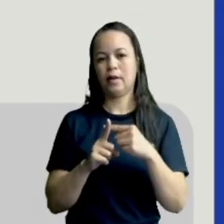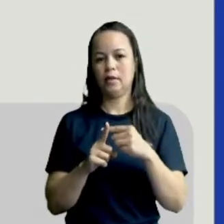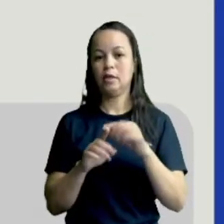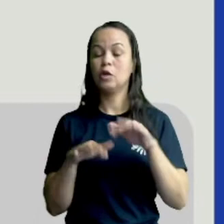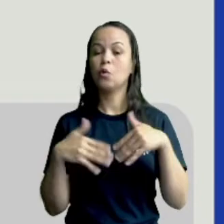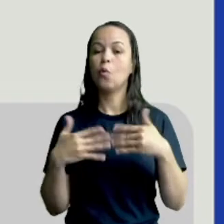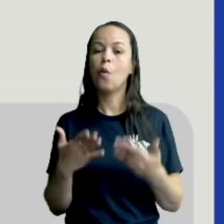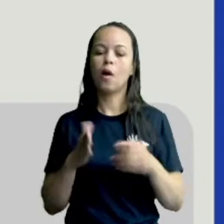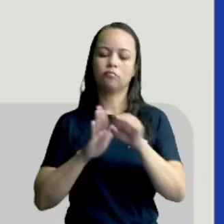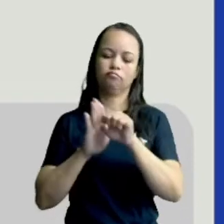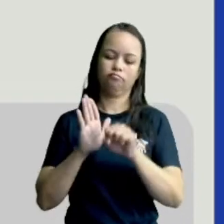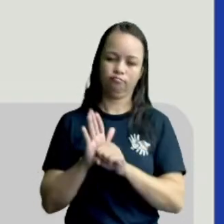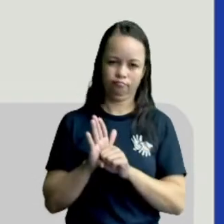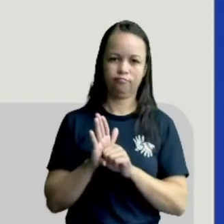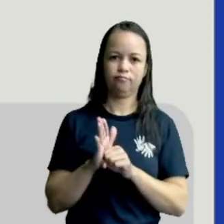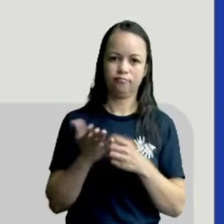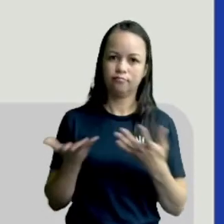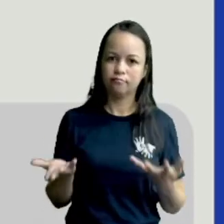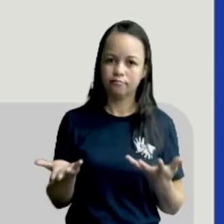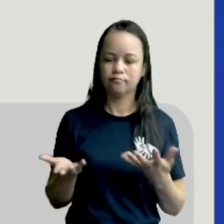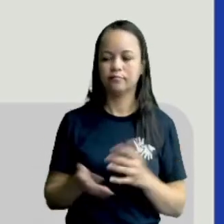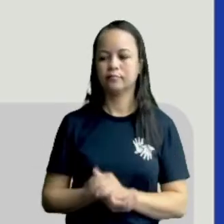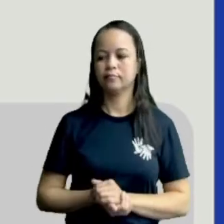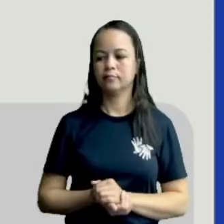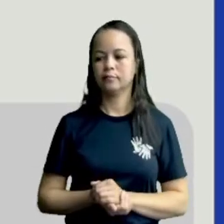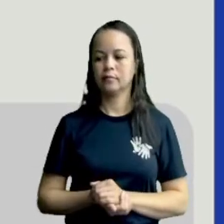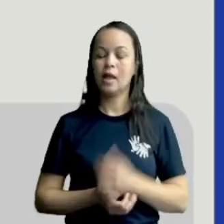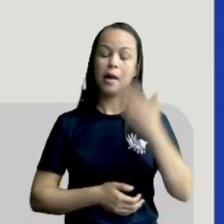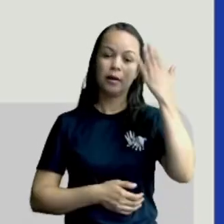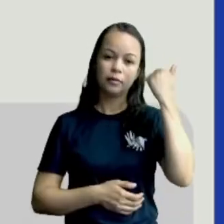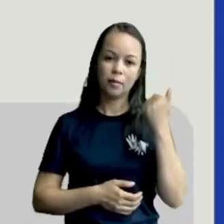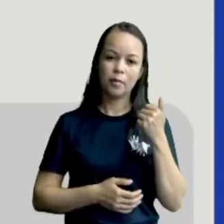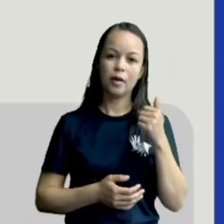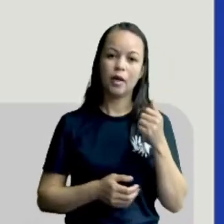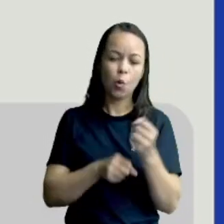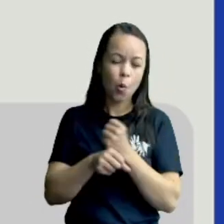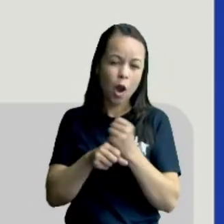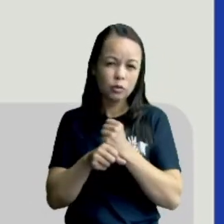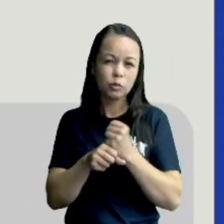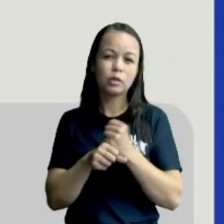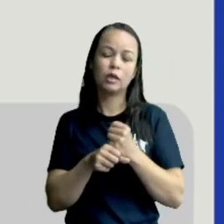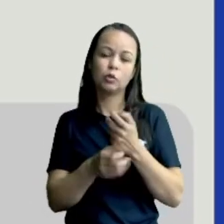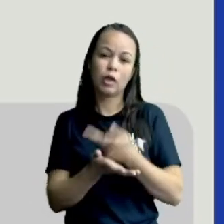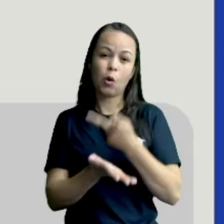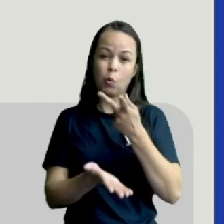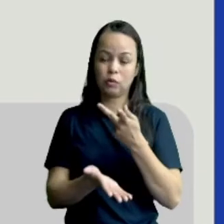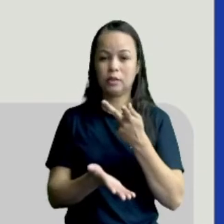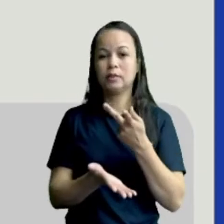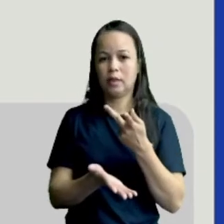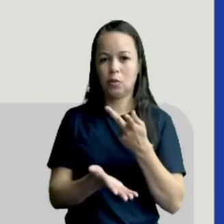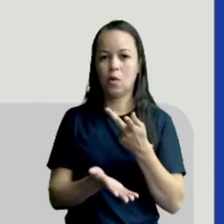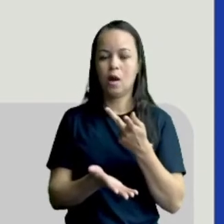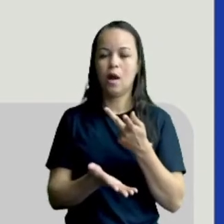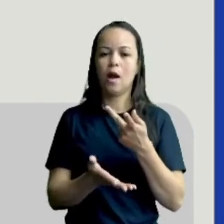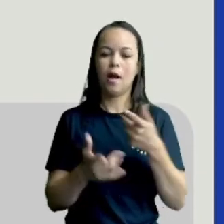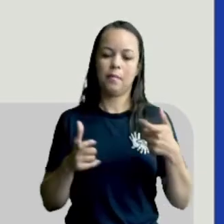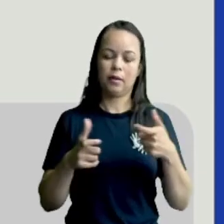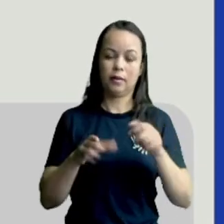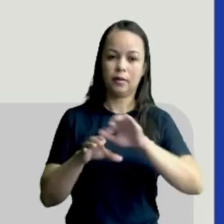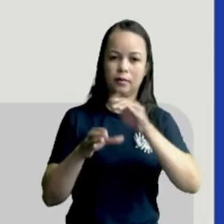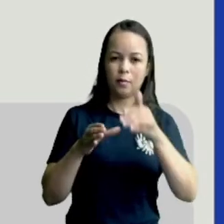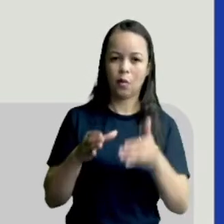Para saber há quantos anos aconteceu a Batalha das Tabocas, eu preciso fazer o seguinte cálculo,